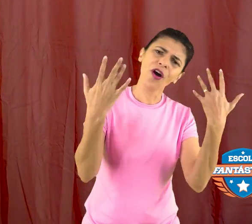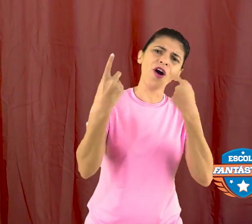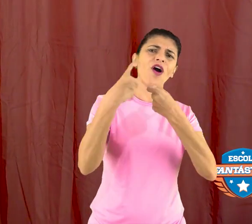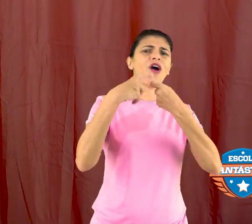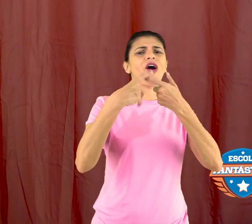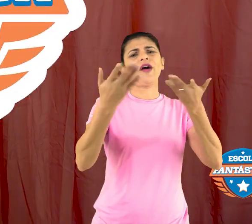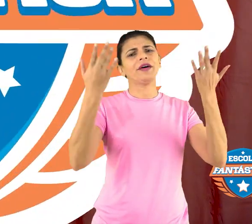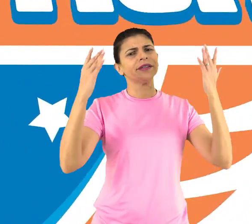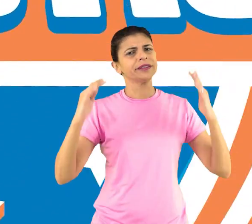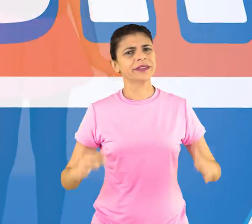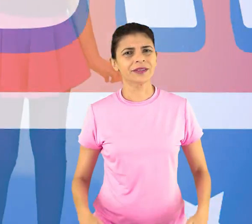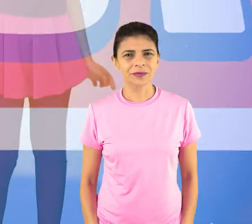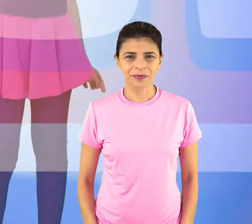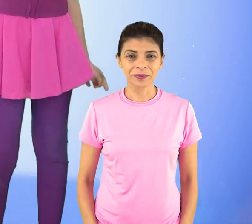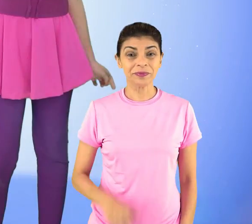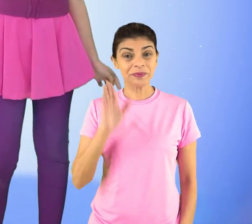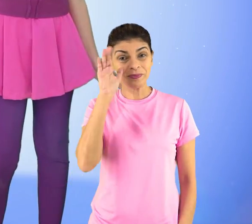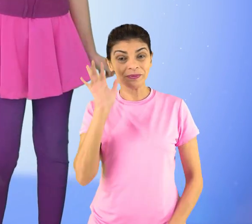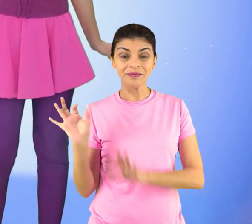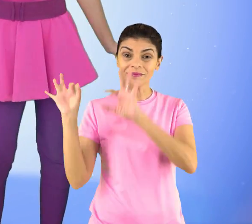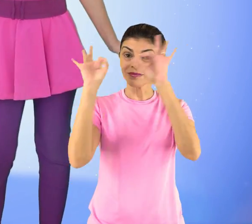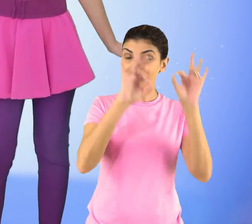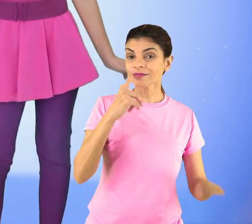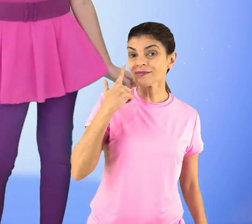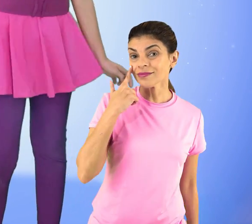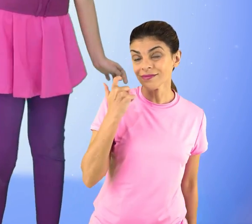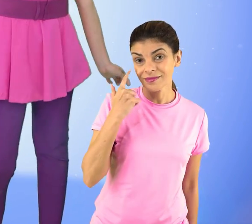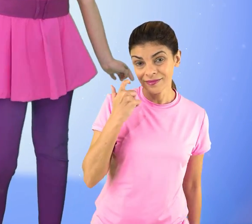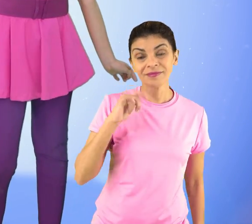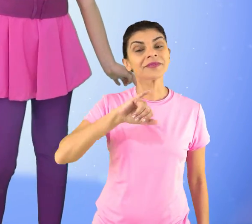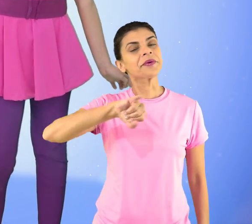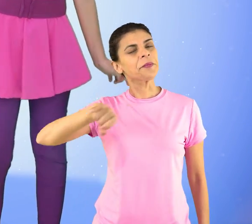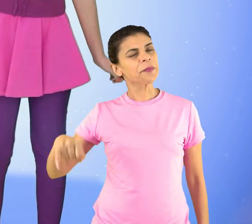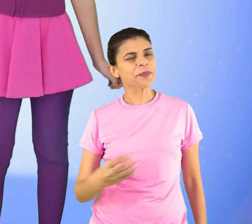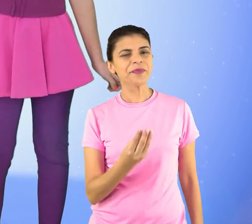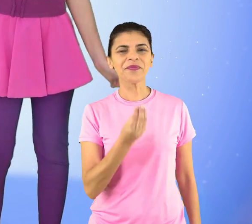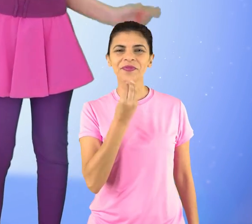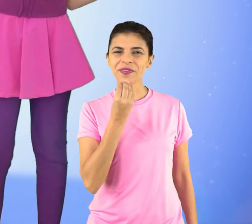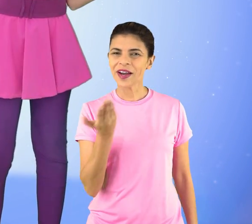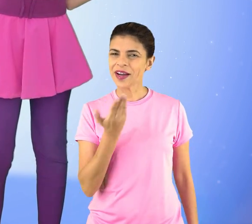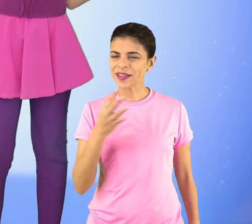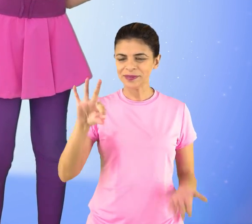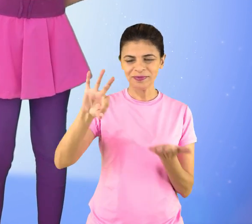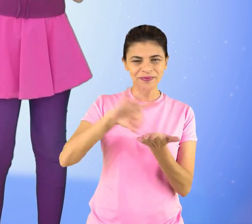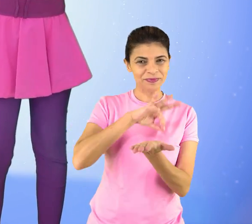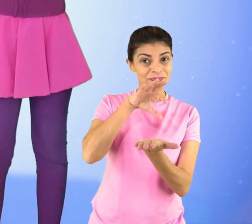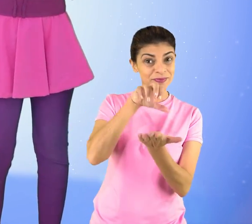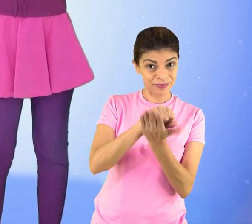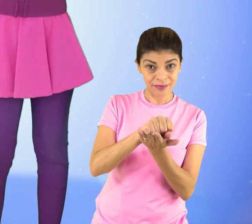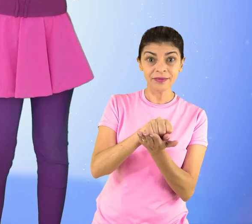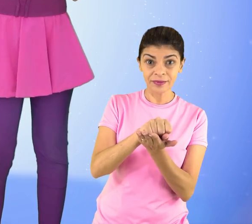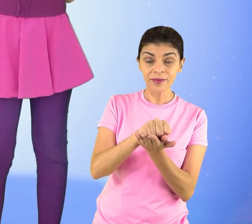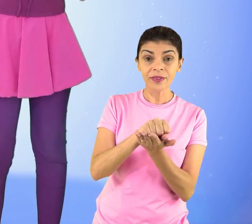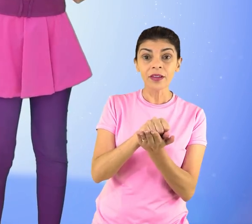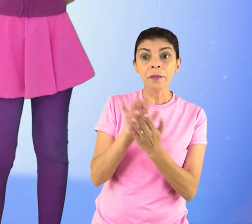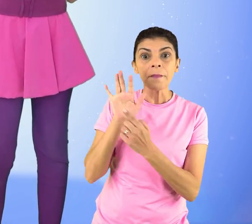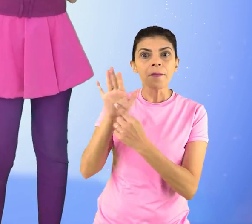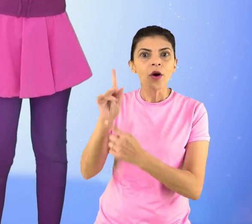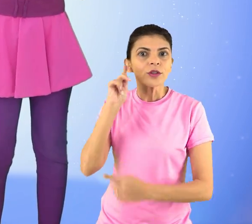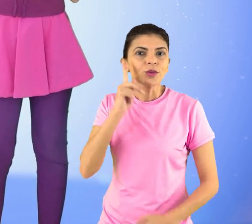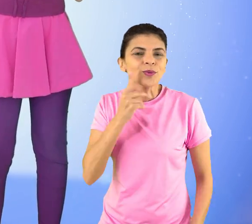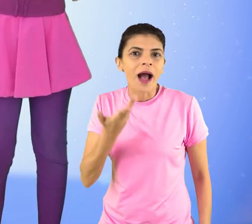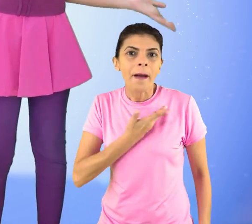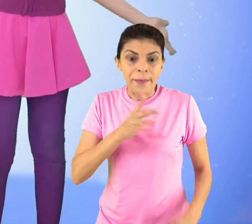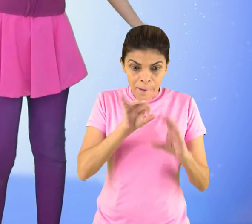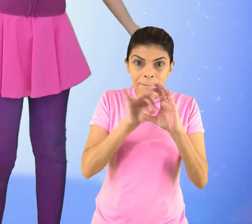aqui. Você assistiu Lucas Toon? Agora se inscreve no canal Lucas Toon e